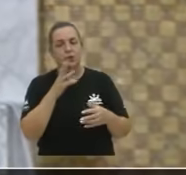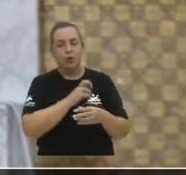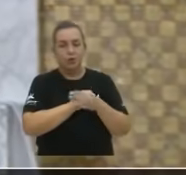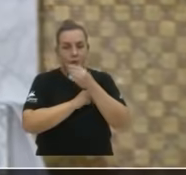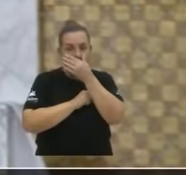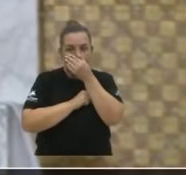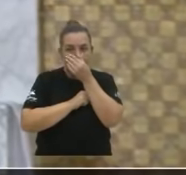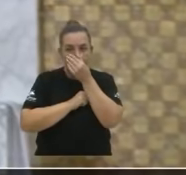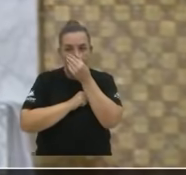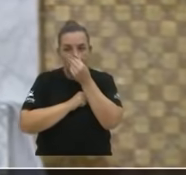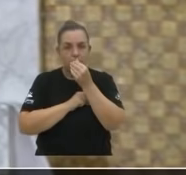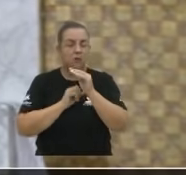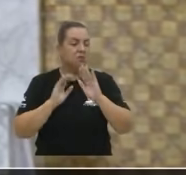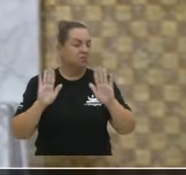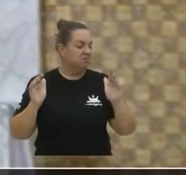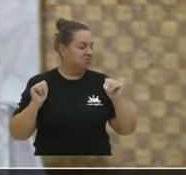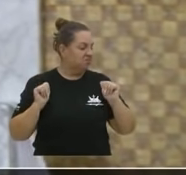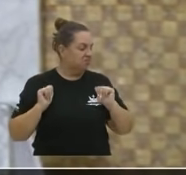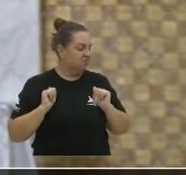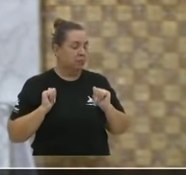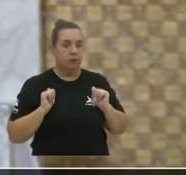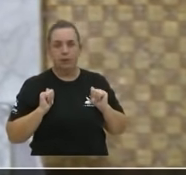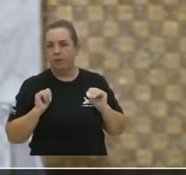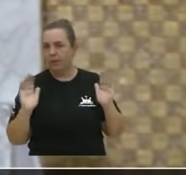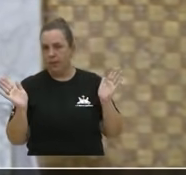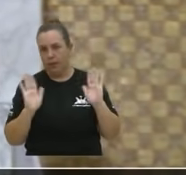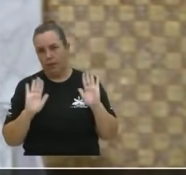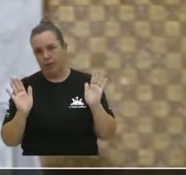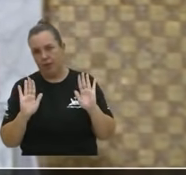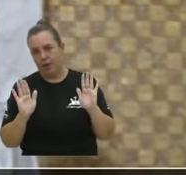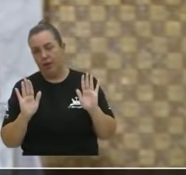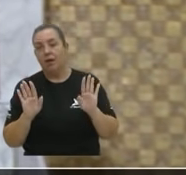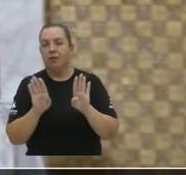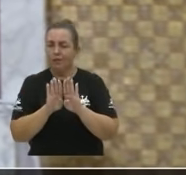muitas abstinências, não deixa de ser um nardo.